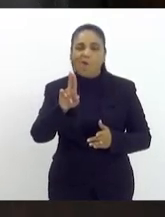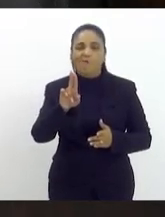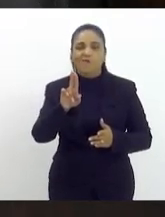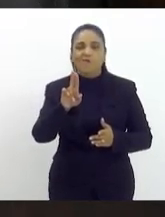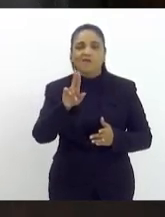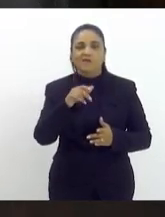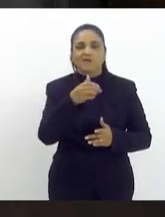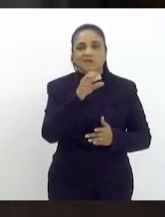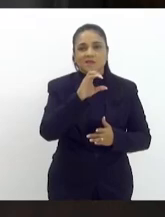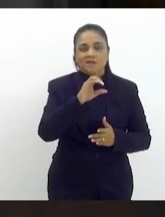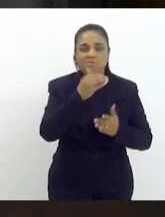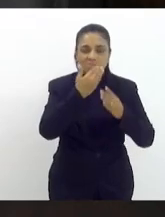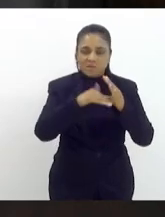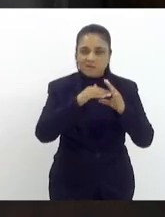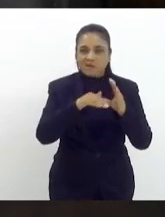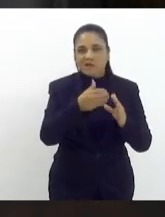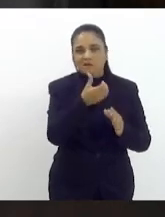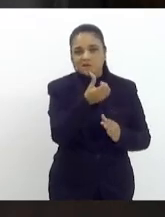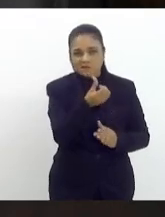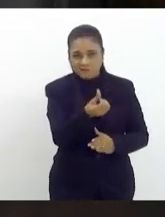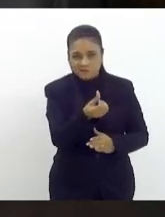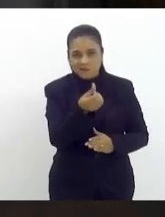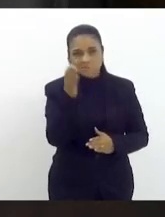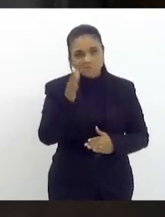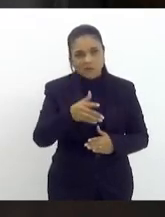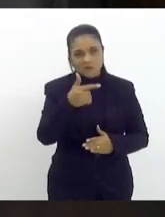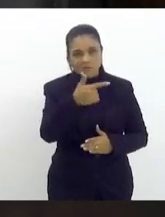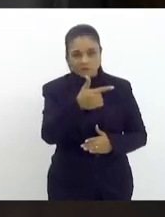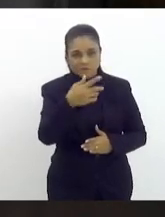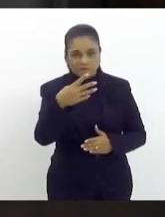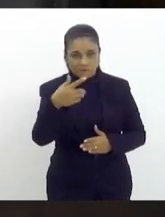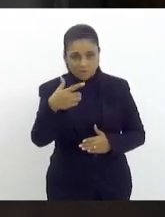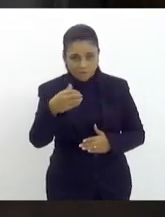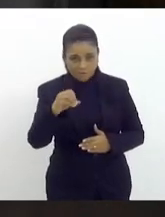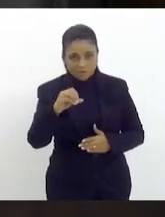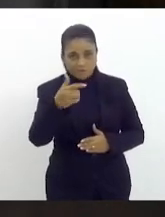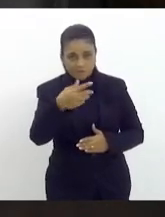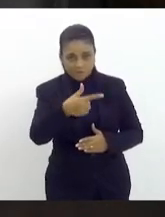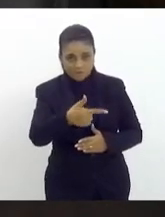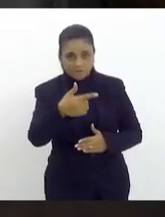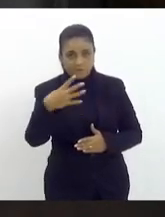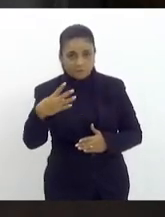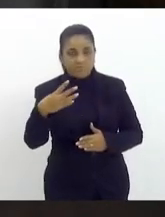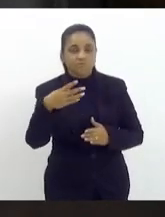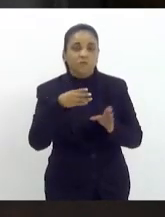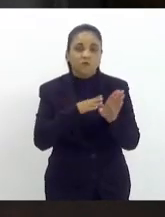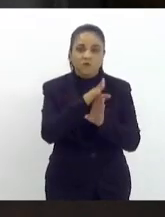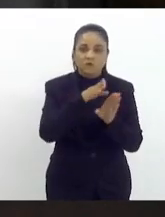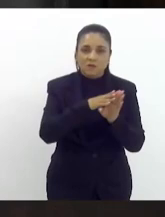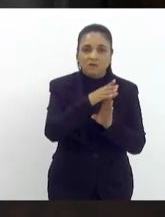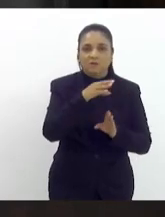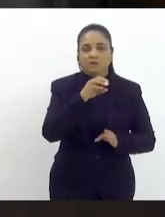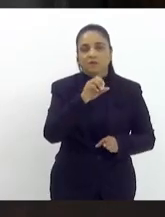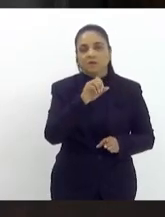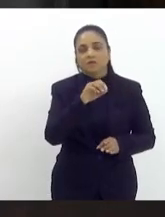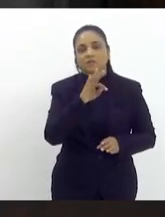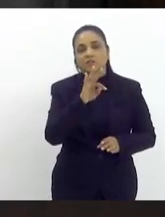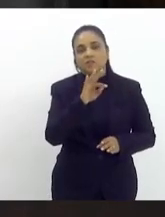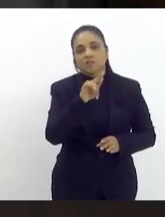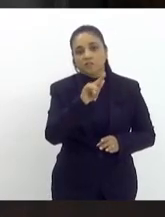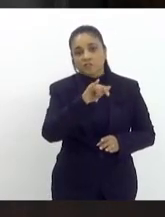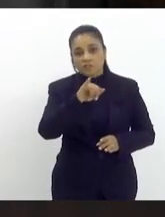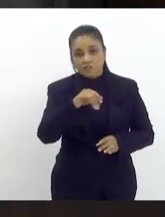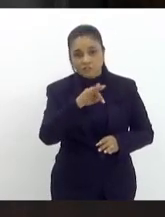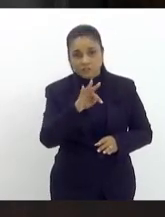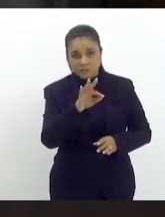número 6 de 2023 para exercer o cargo de conselheiro direto da AGTRANSP por um mandato de 4 anos. Em